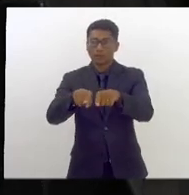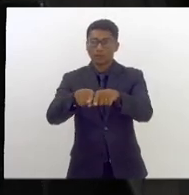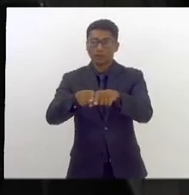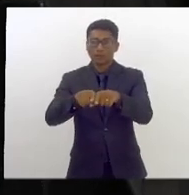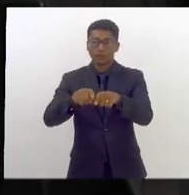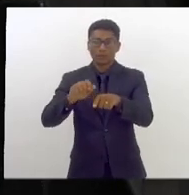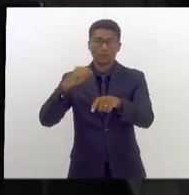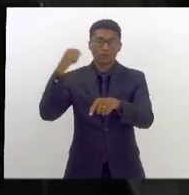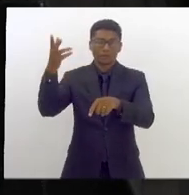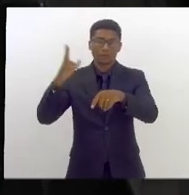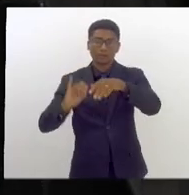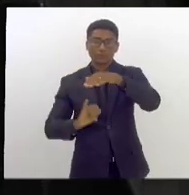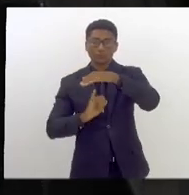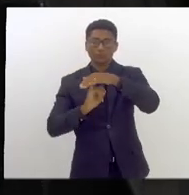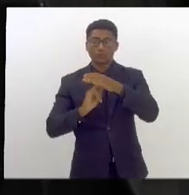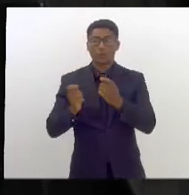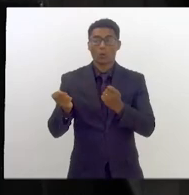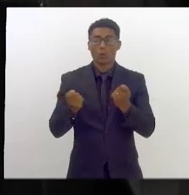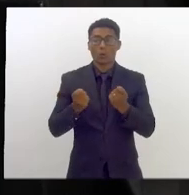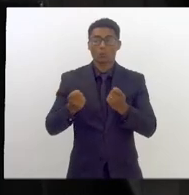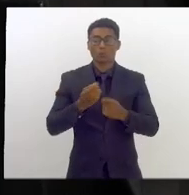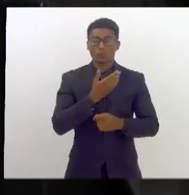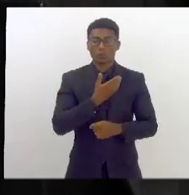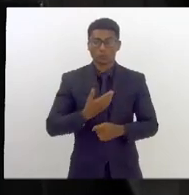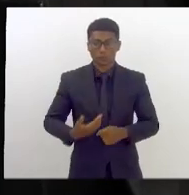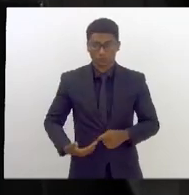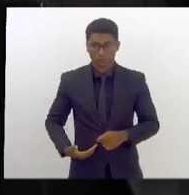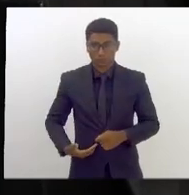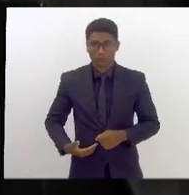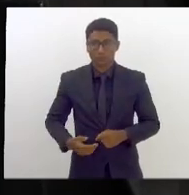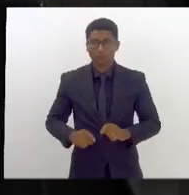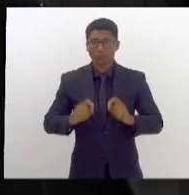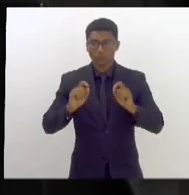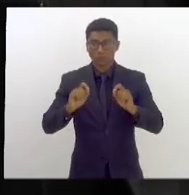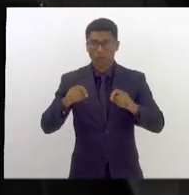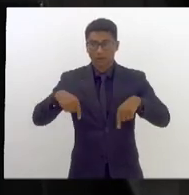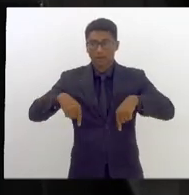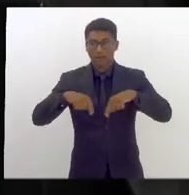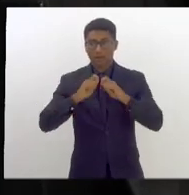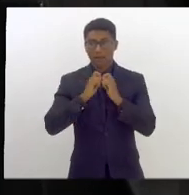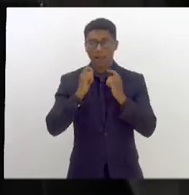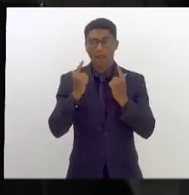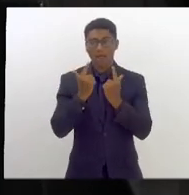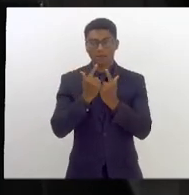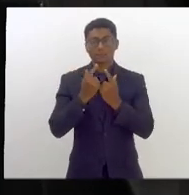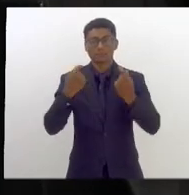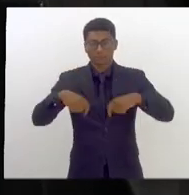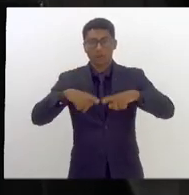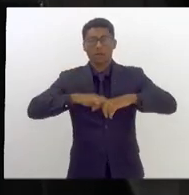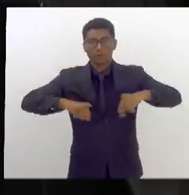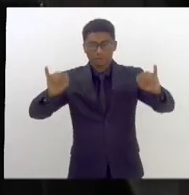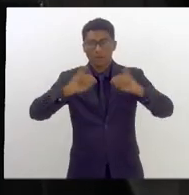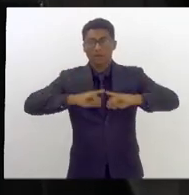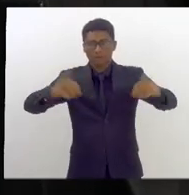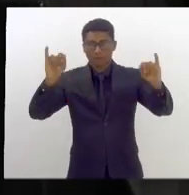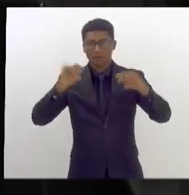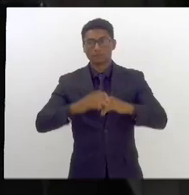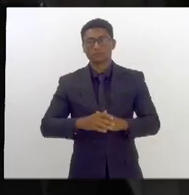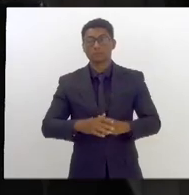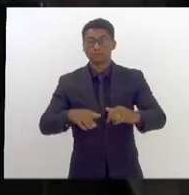administração pública não só fazer advertência como também fazer